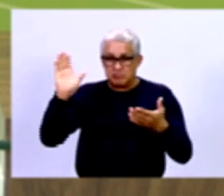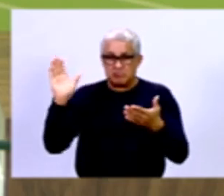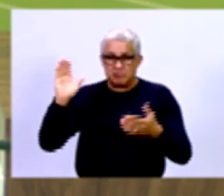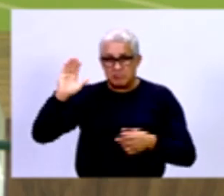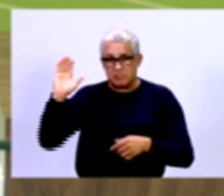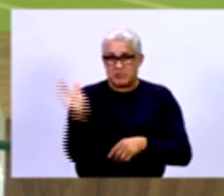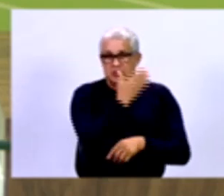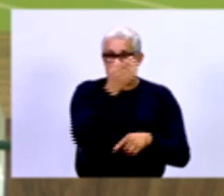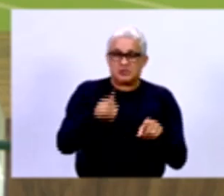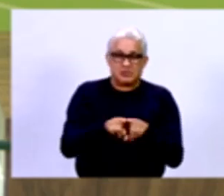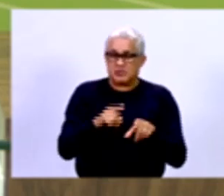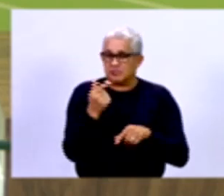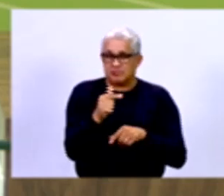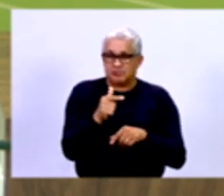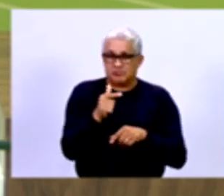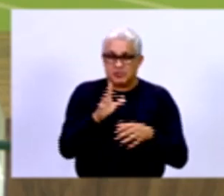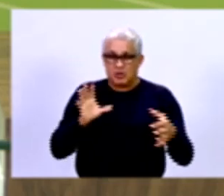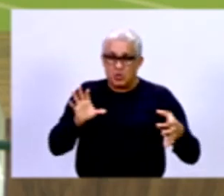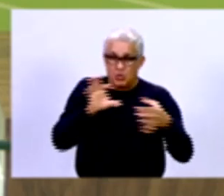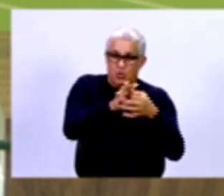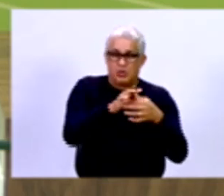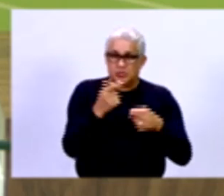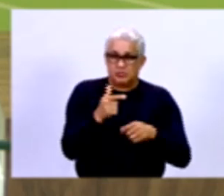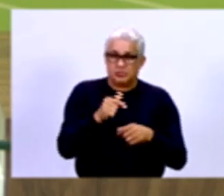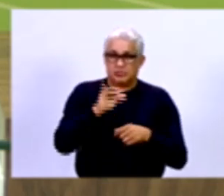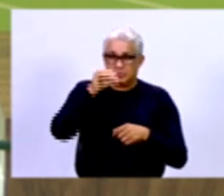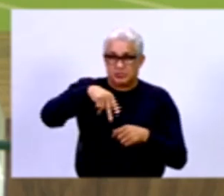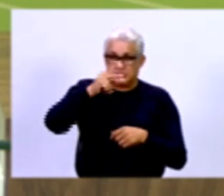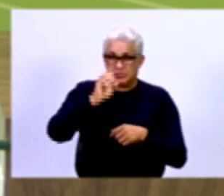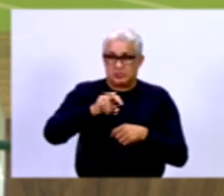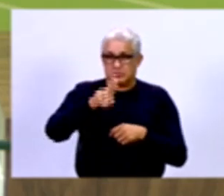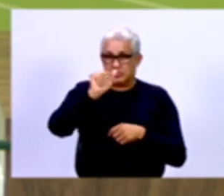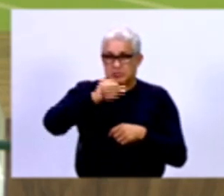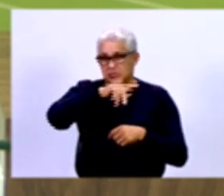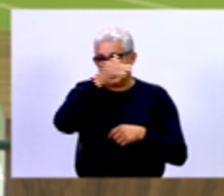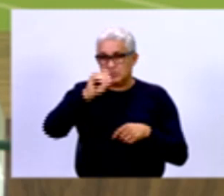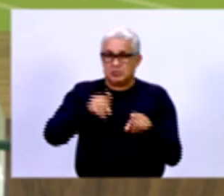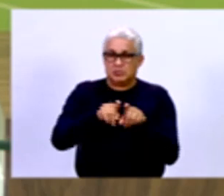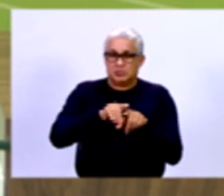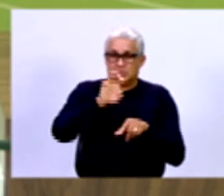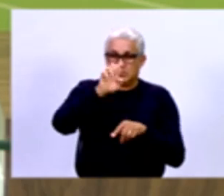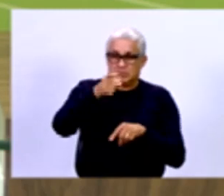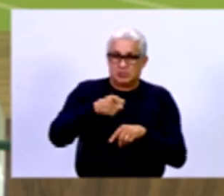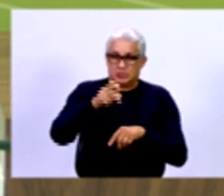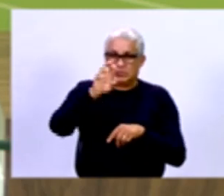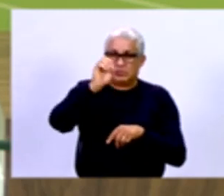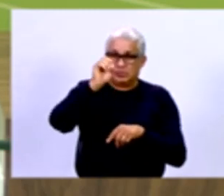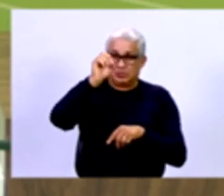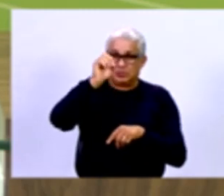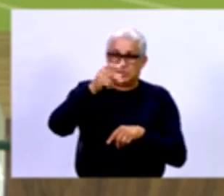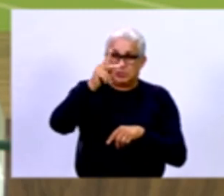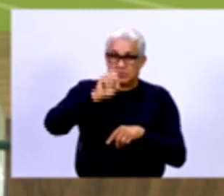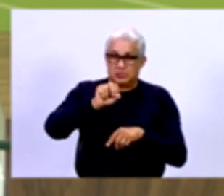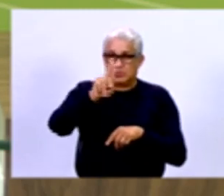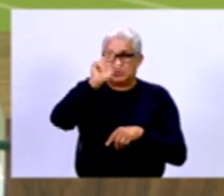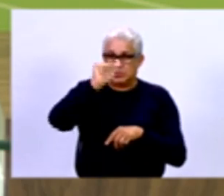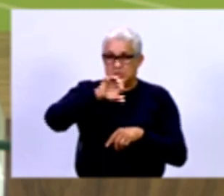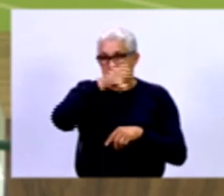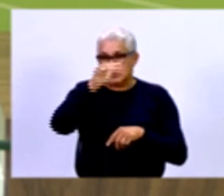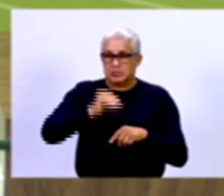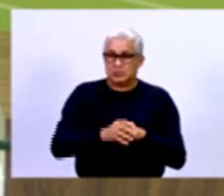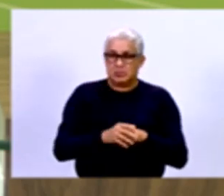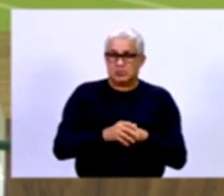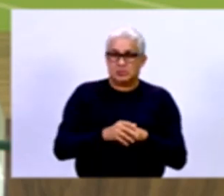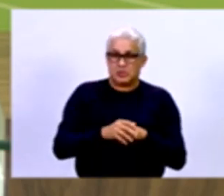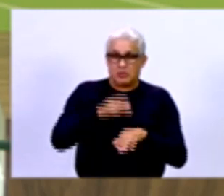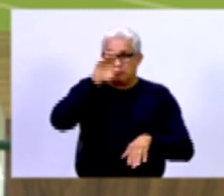diretamente no curto prazo com importação e exportação. O que a gente pode ver é a questão mais de flutuação de mercado de capitais. Tá?